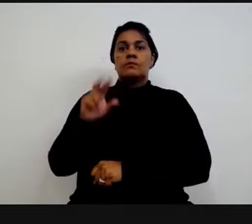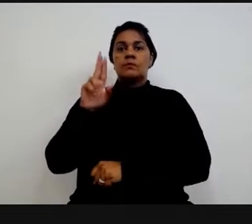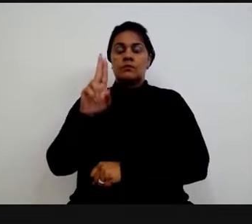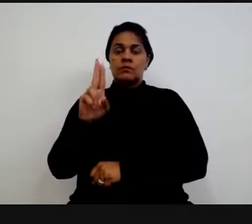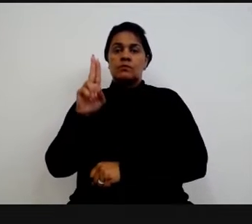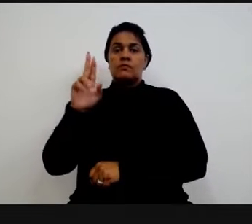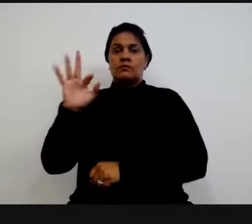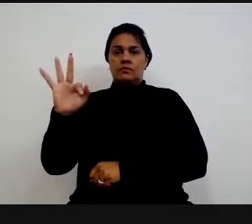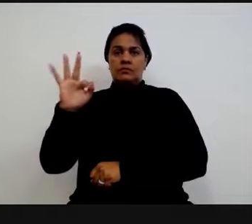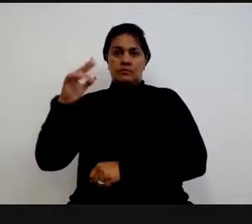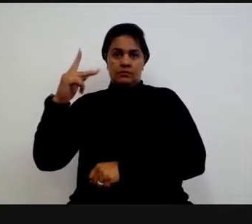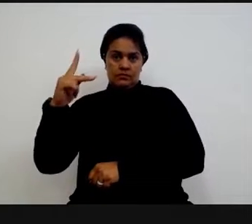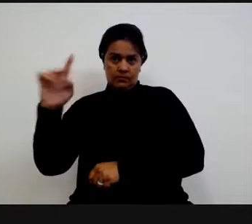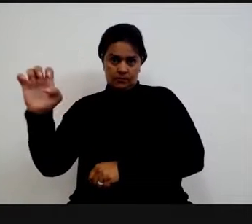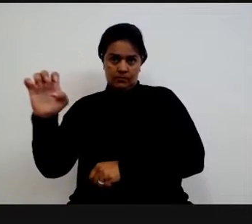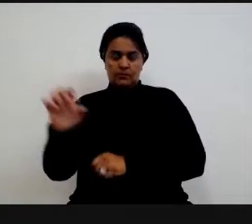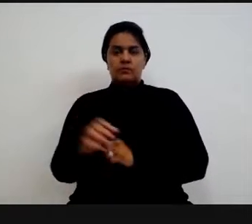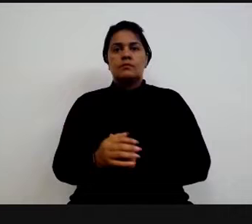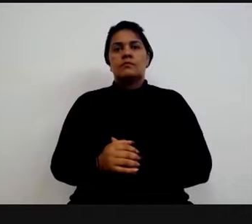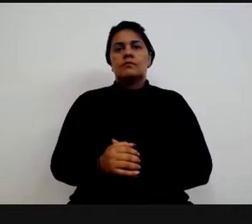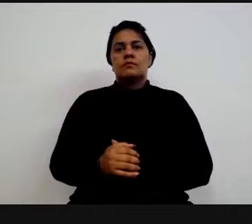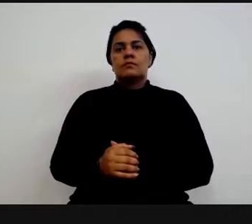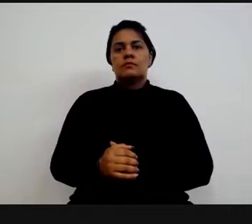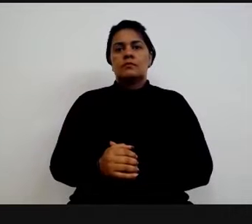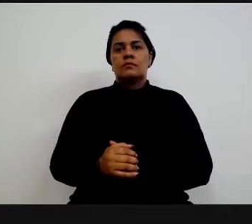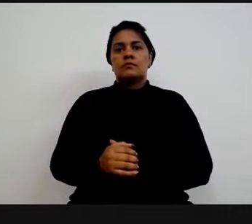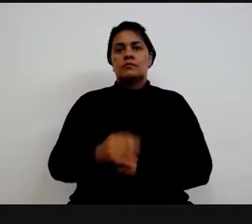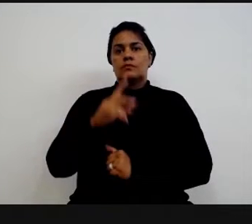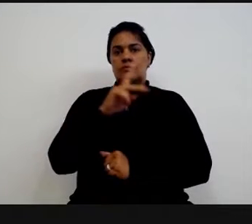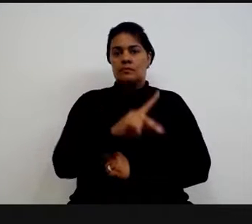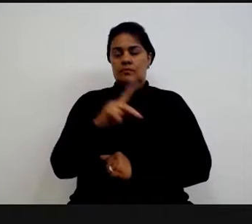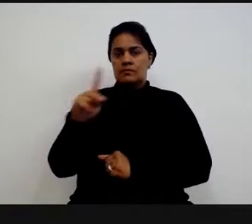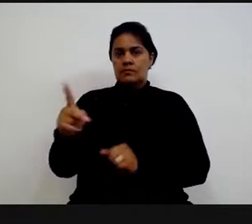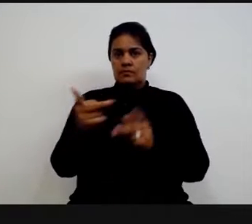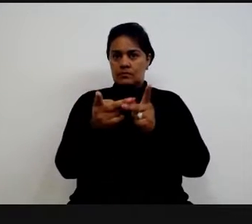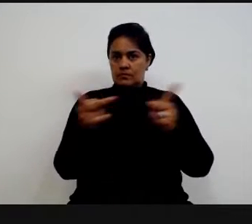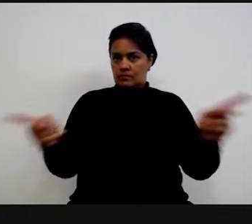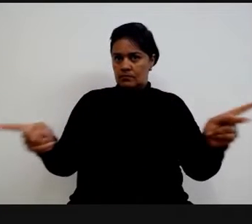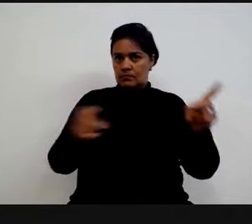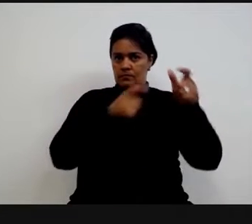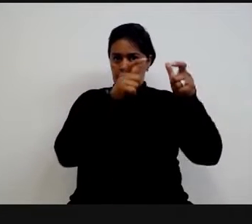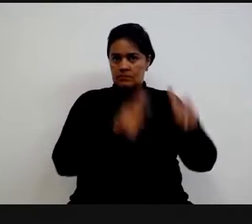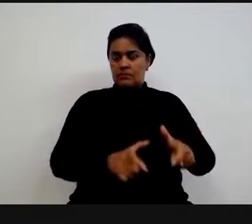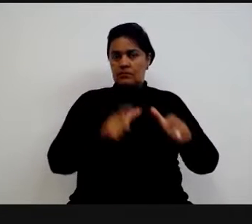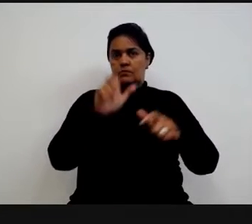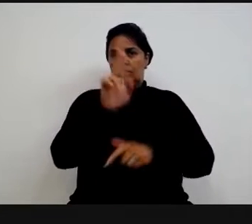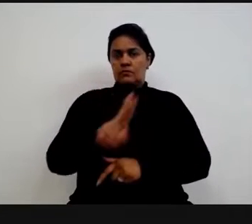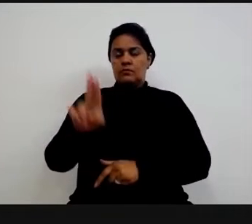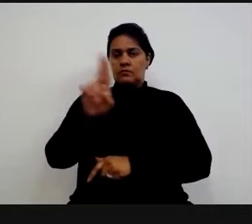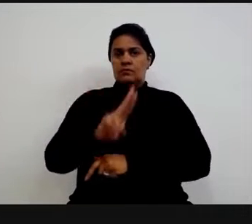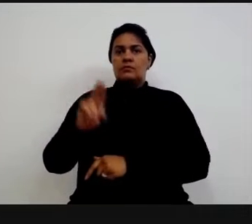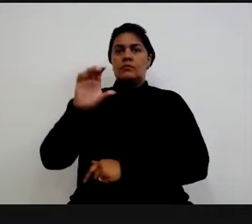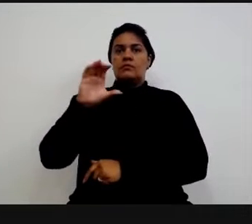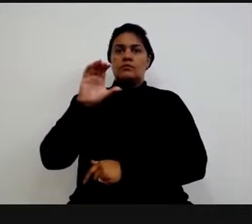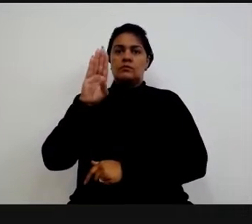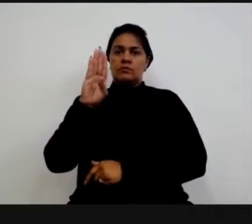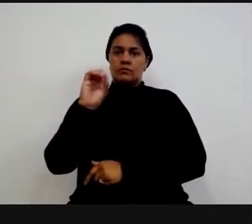de Pernambuco, foi professora visitante no Boston College Law,